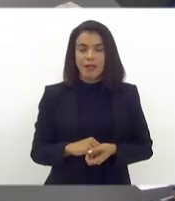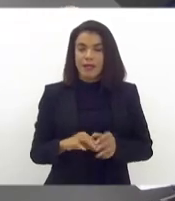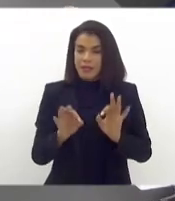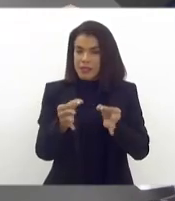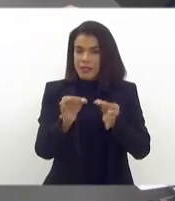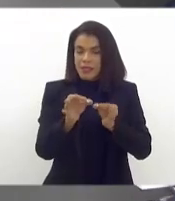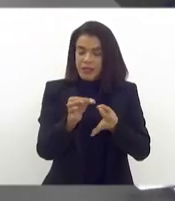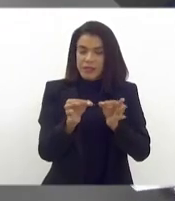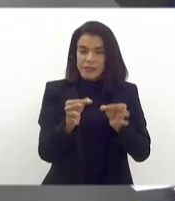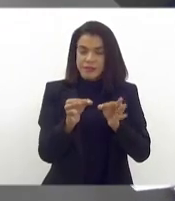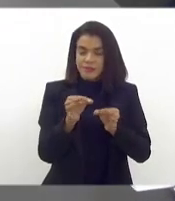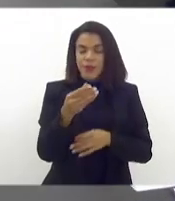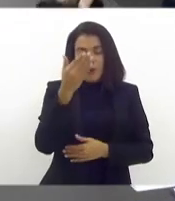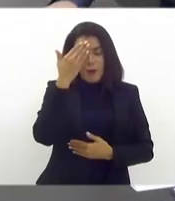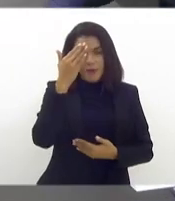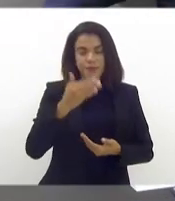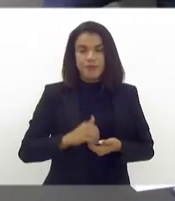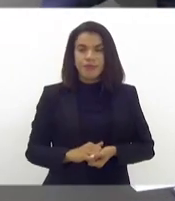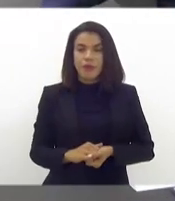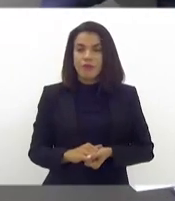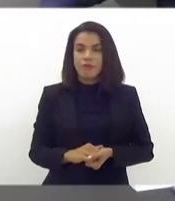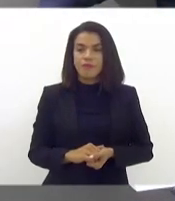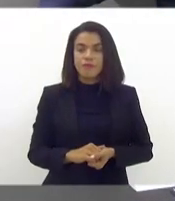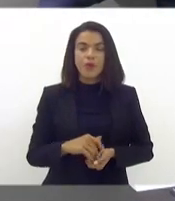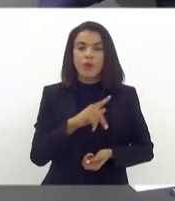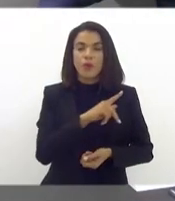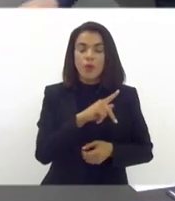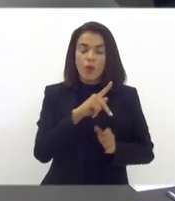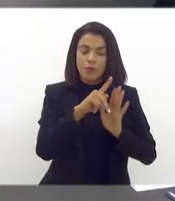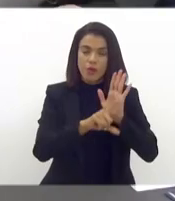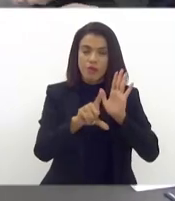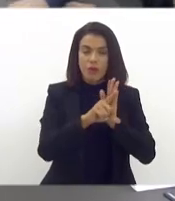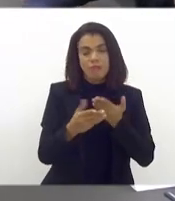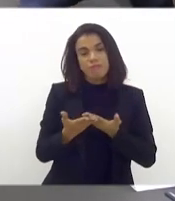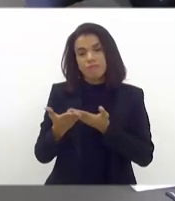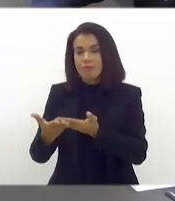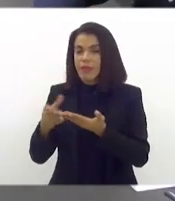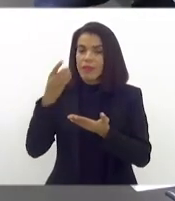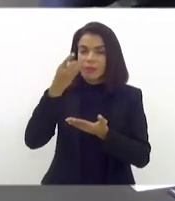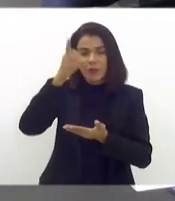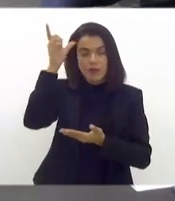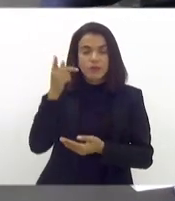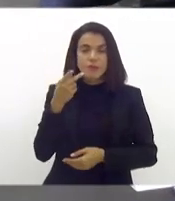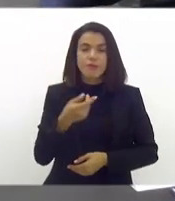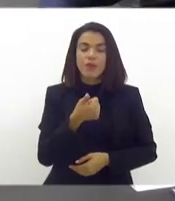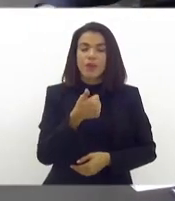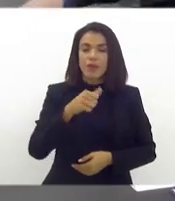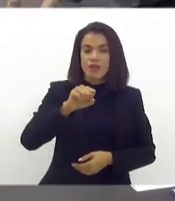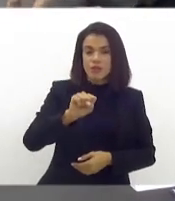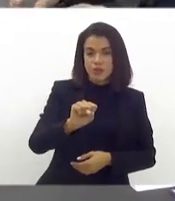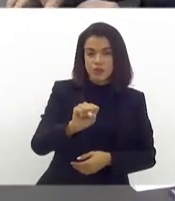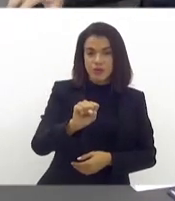discussão. Era isso que eu queria saber. Obrigado. Então, projeto com vistas para o gabinete do deputado Luiz Paulo. 18 da pauta é o PL 1325